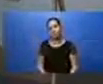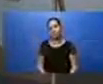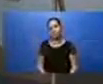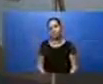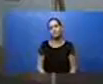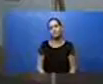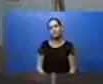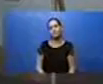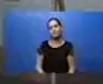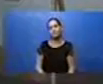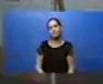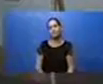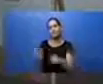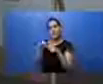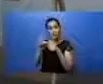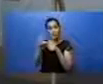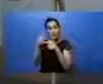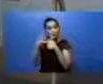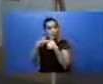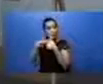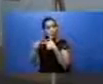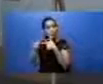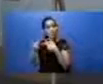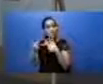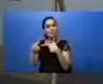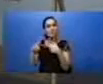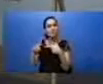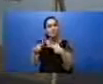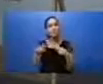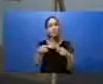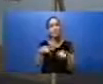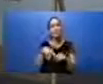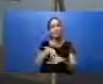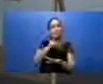A gente vai efetuar essa divisão utilizando um todo referência.